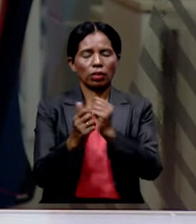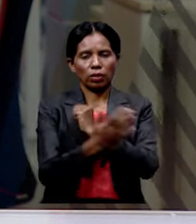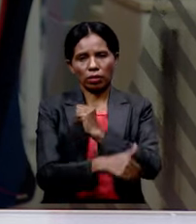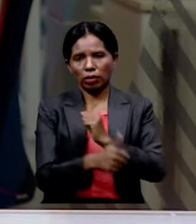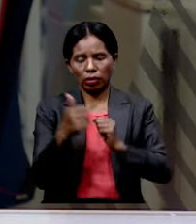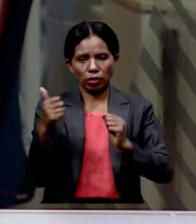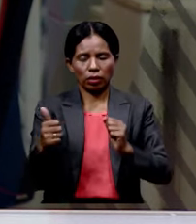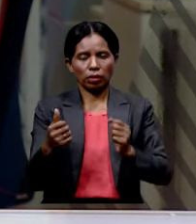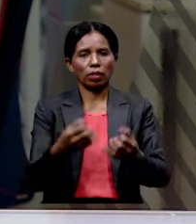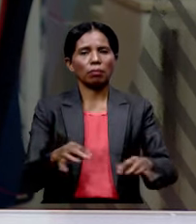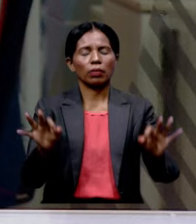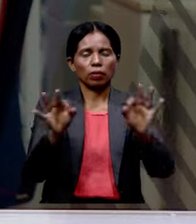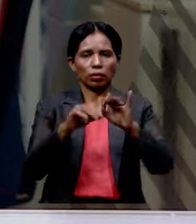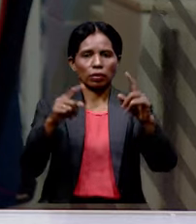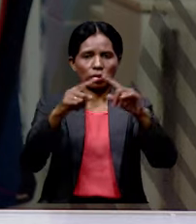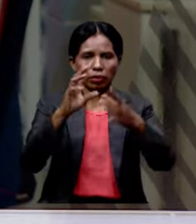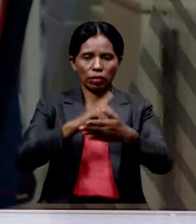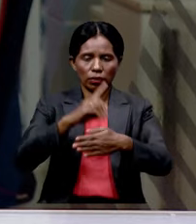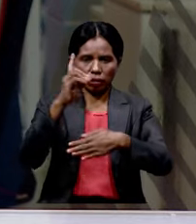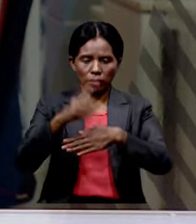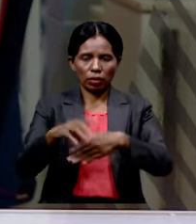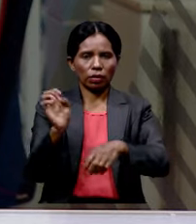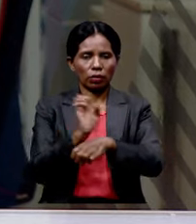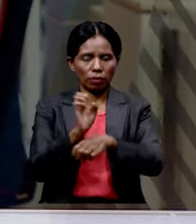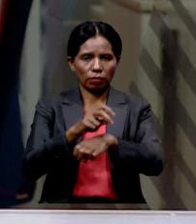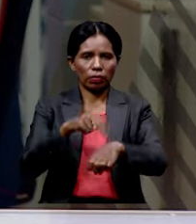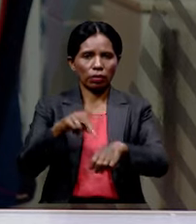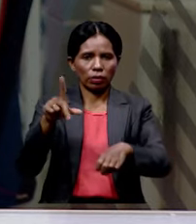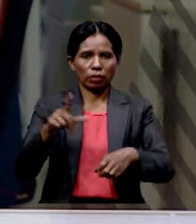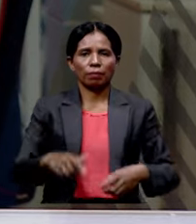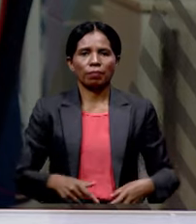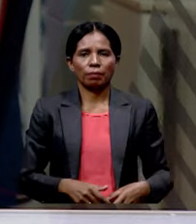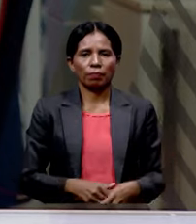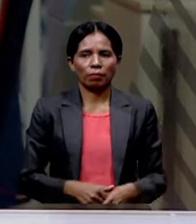Sira, importante para desenvolvimento da economia nacional.